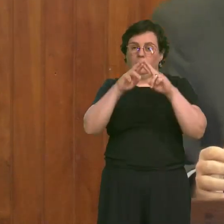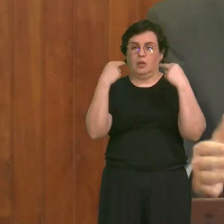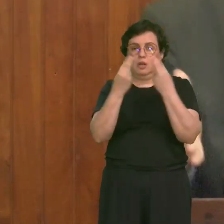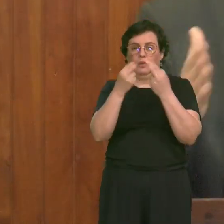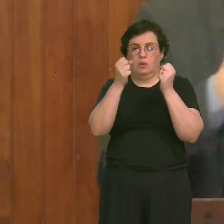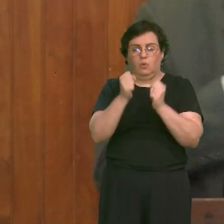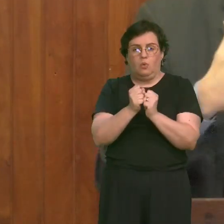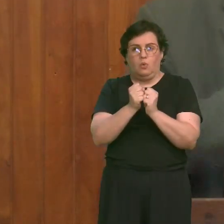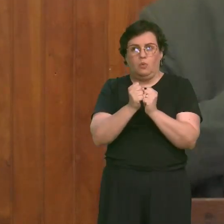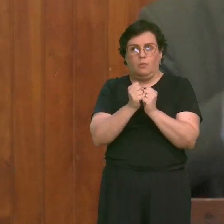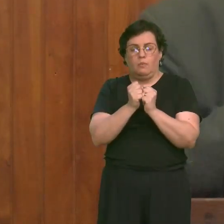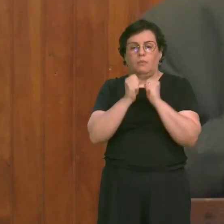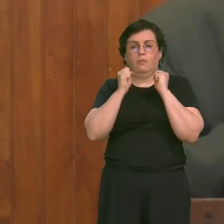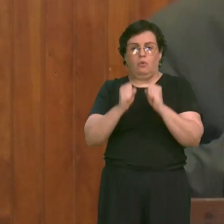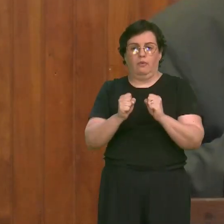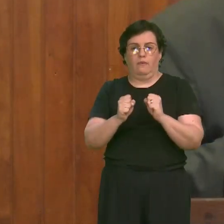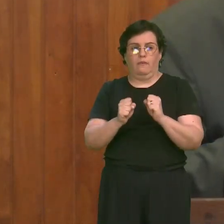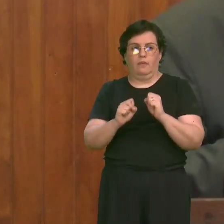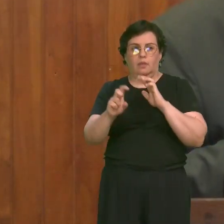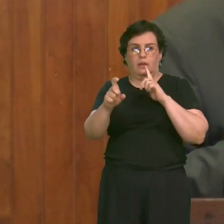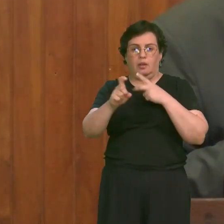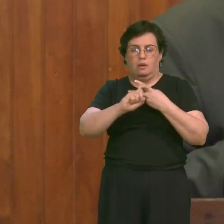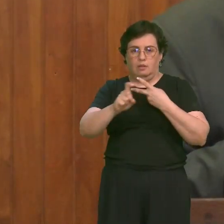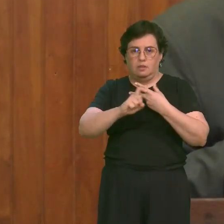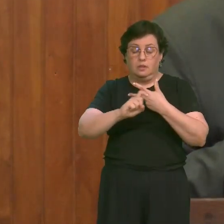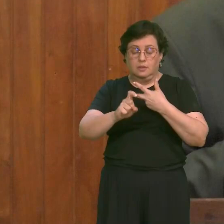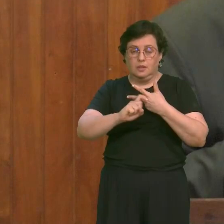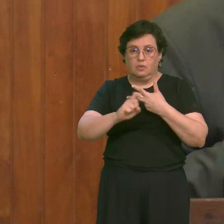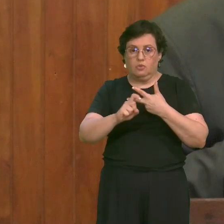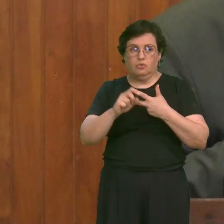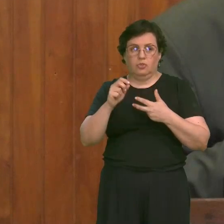que poderia executivo a pedido nosso da câmara